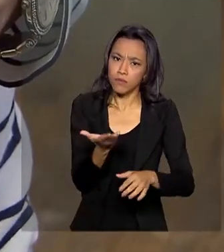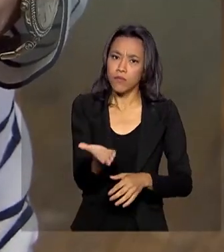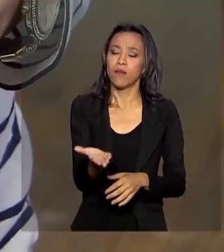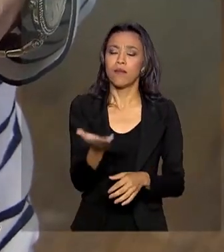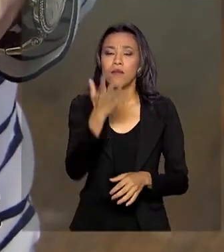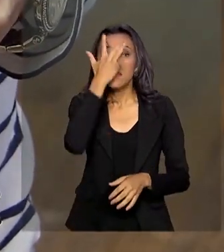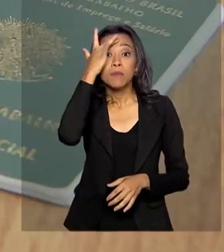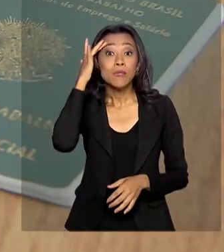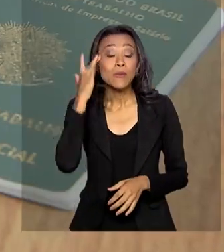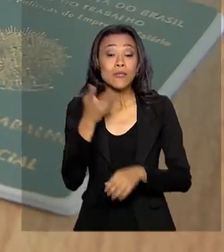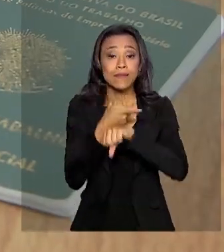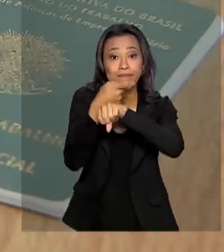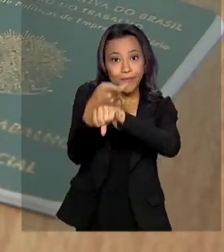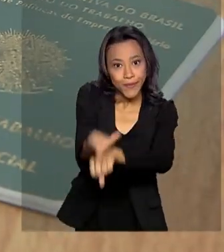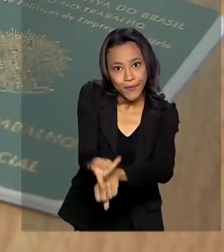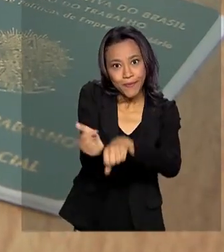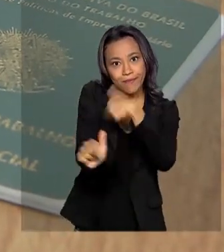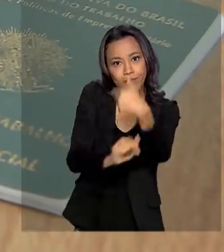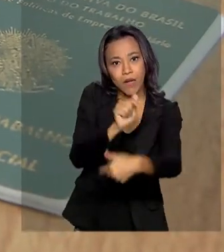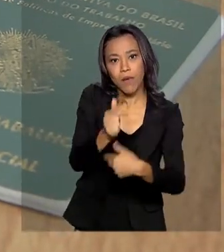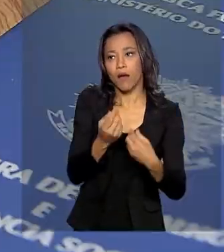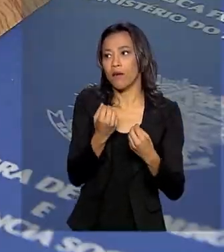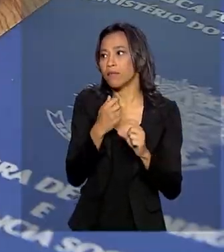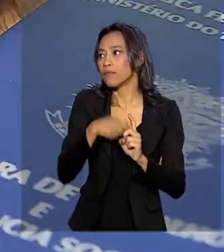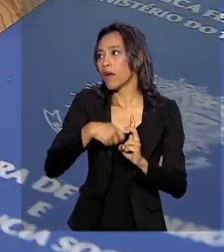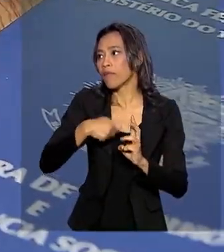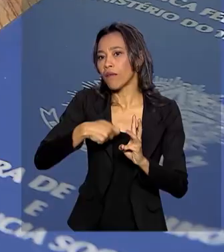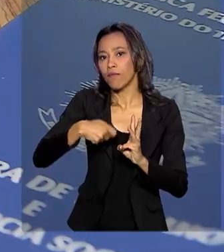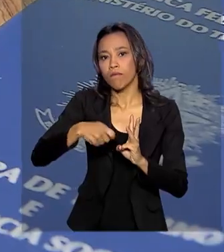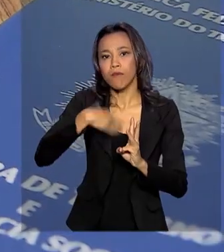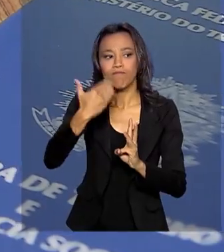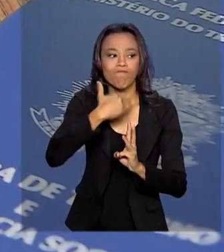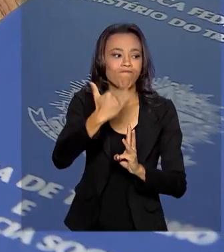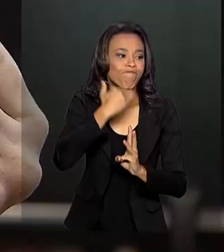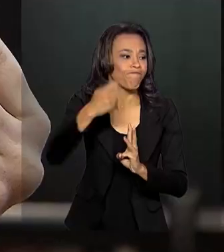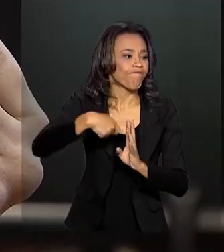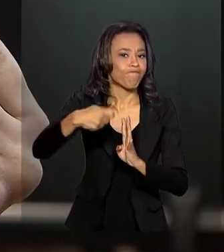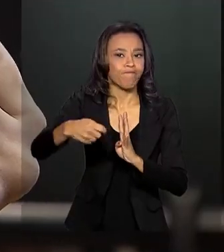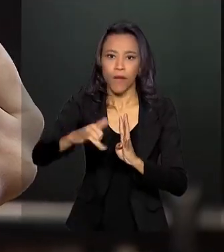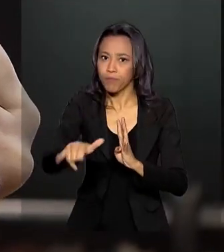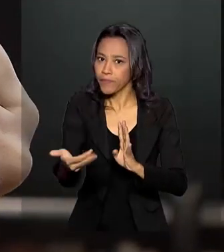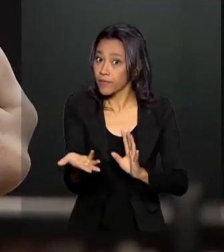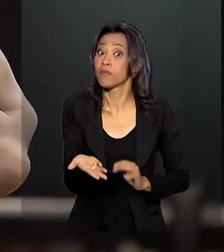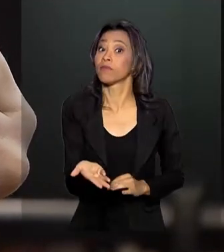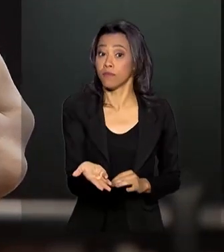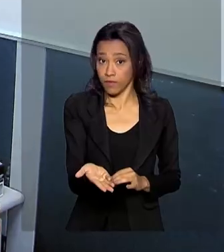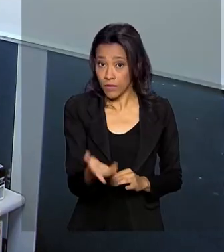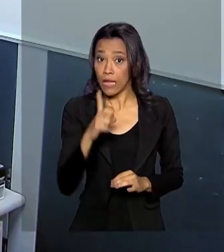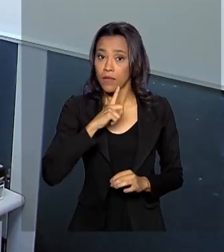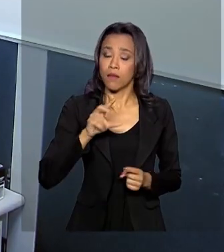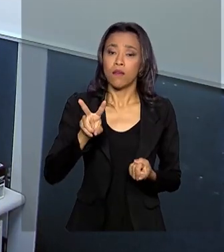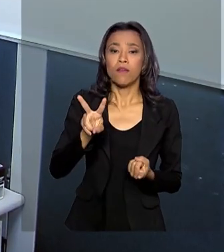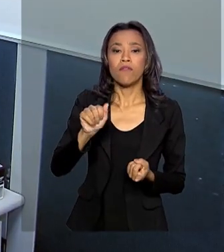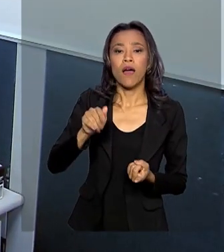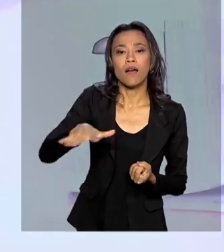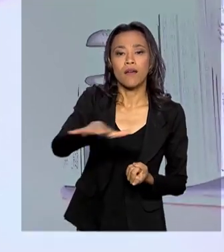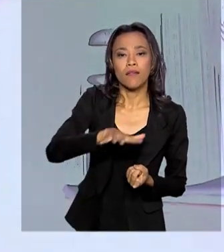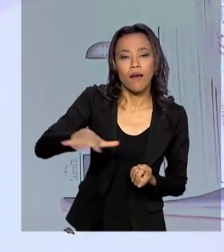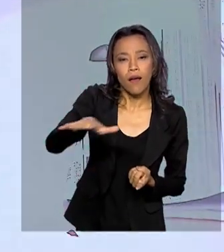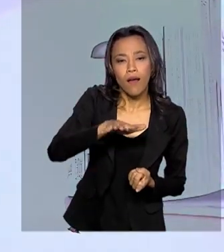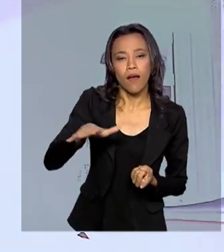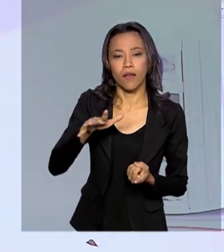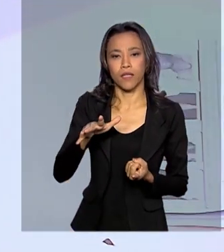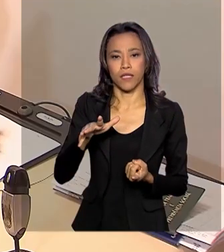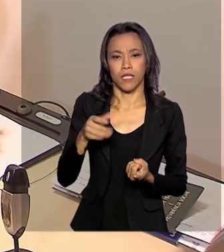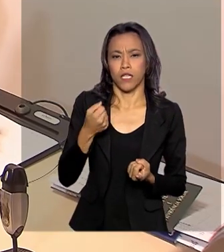aquelas pessoas que procuram trabalho há muito tempo e não encontram. Tem vagas de trabalhadores no cultivo de